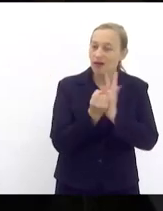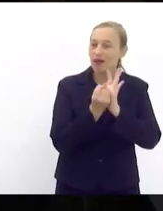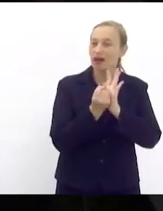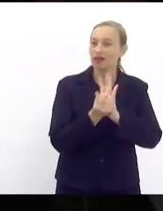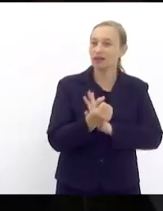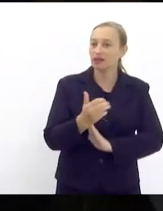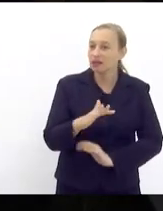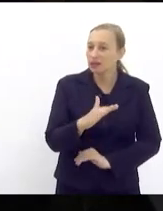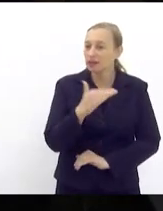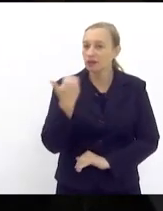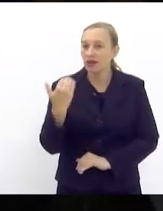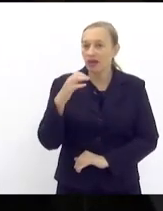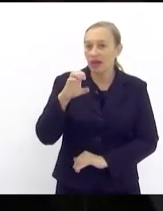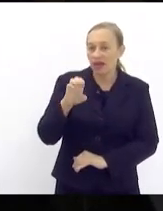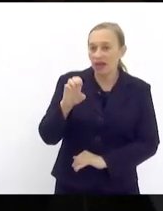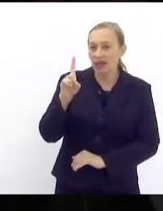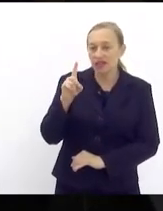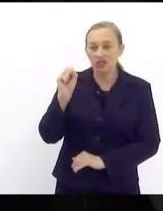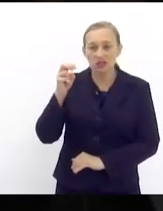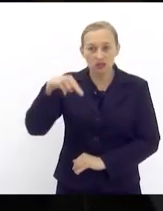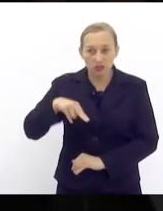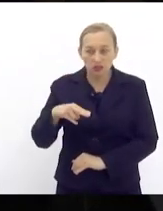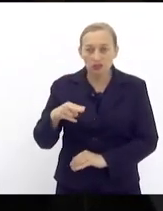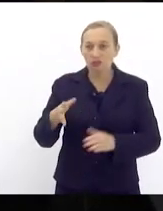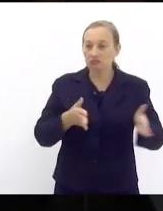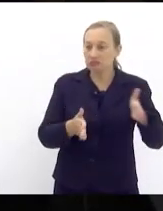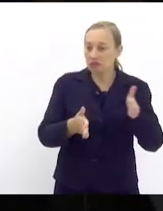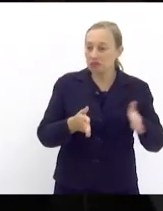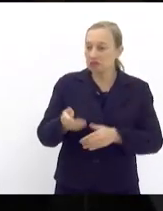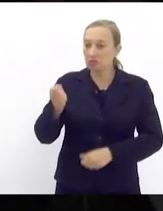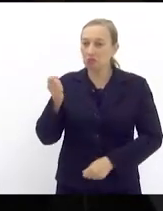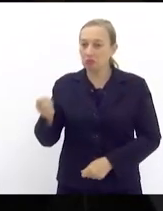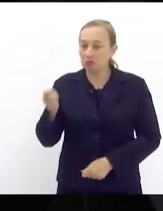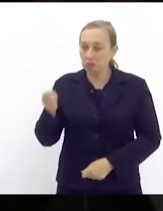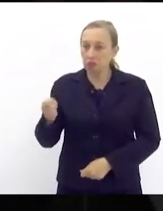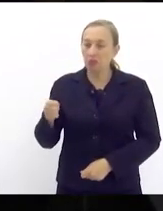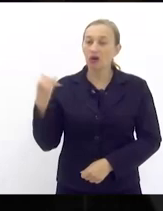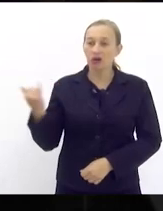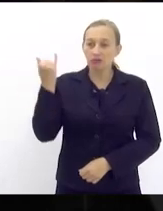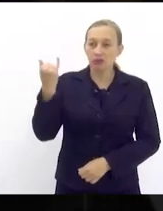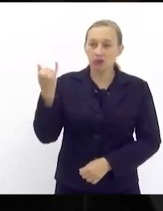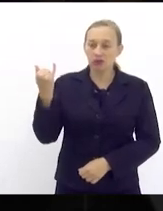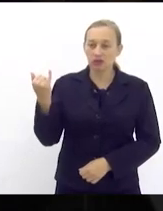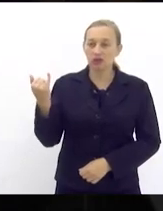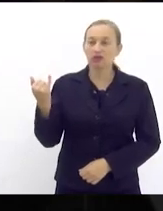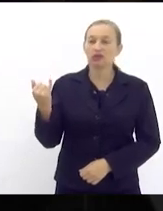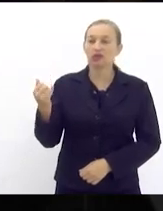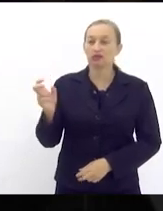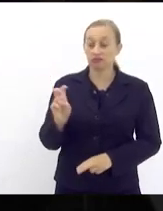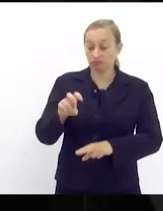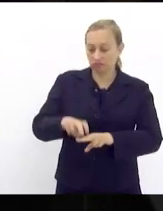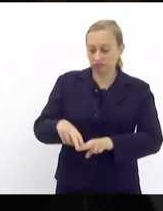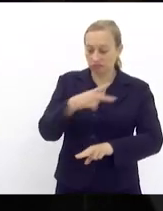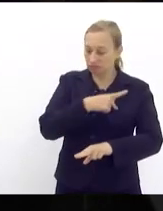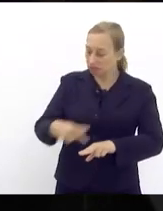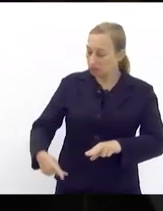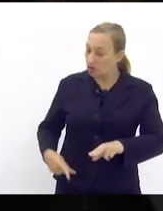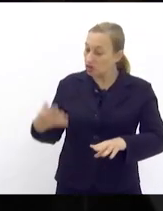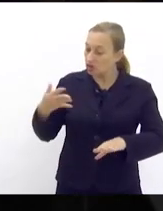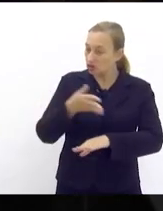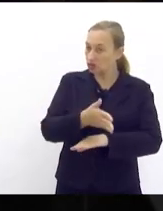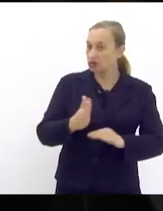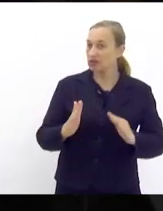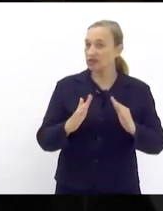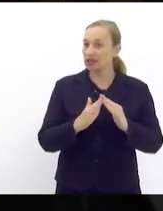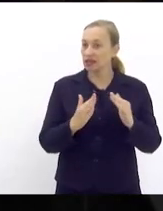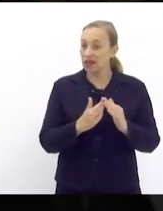assassinato de Edson Luiz durante a ditadura é importante tê-la na presidência vossa excelência que chegou nessa casa ainda como